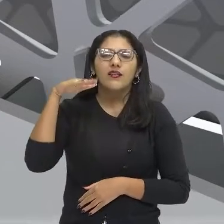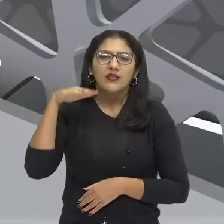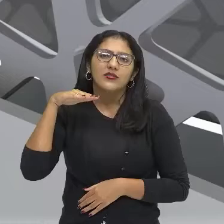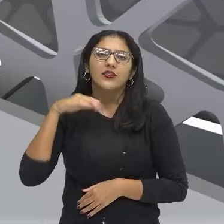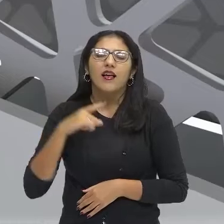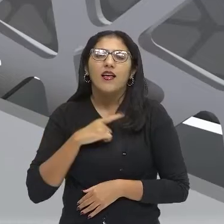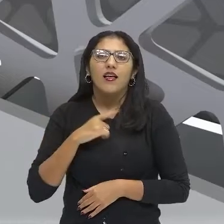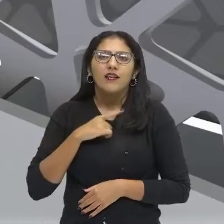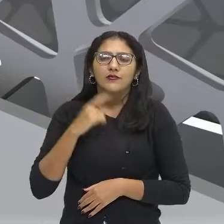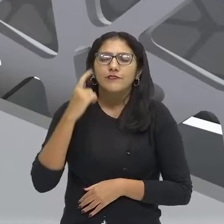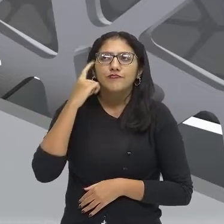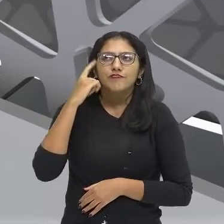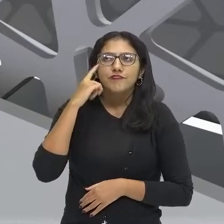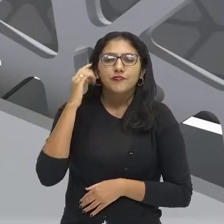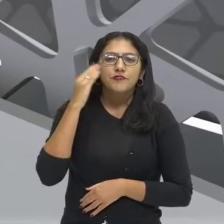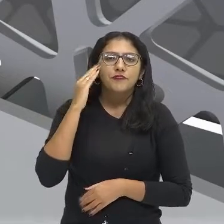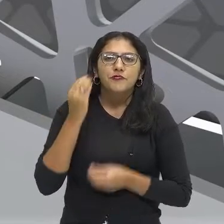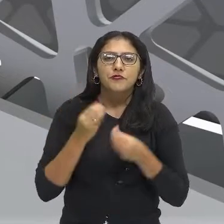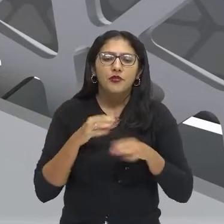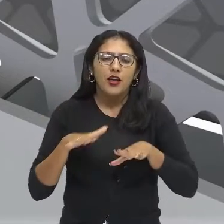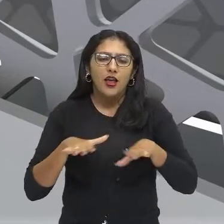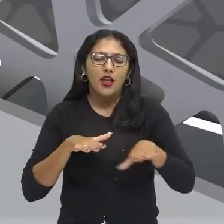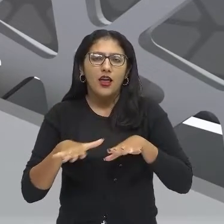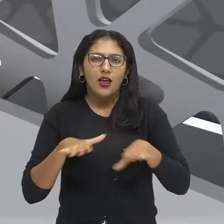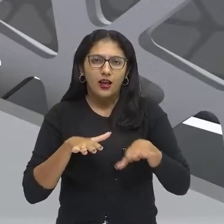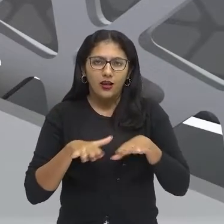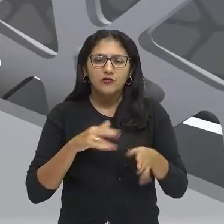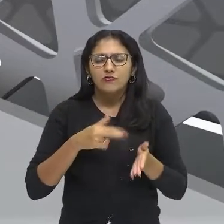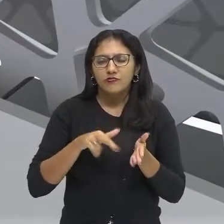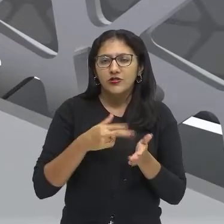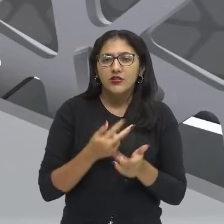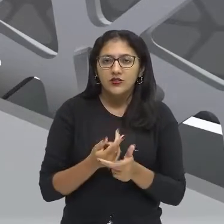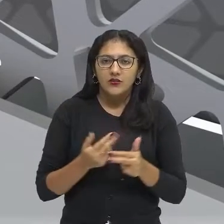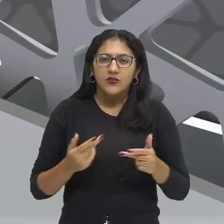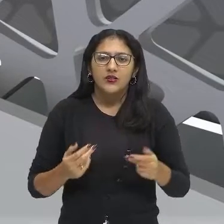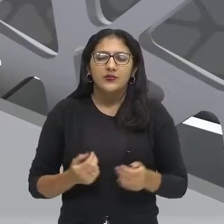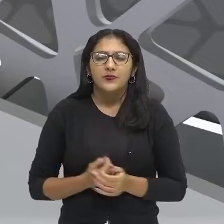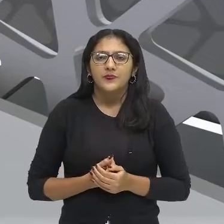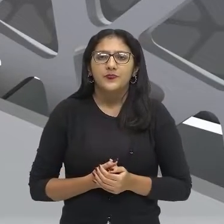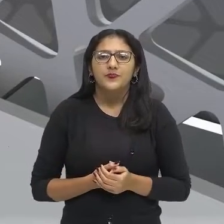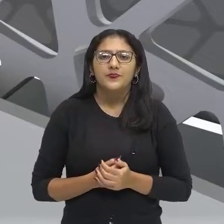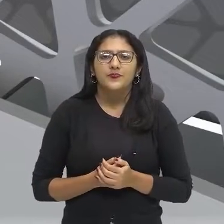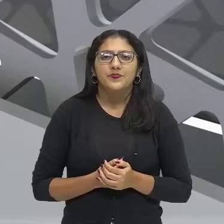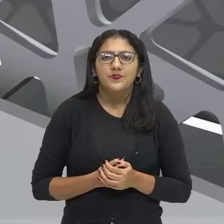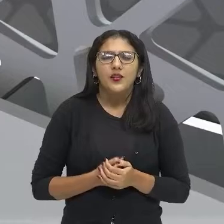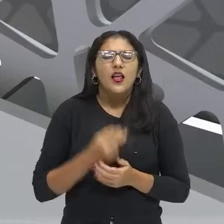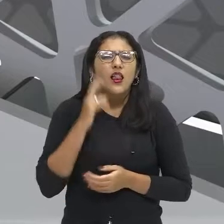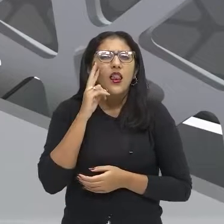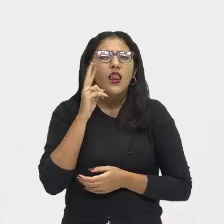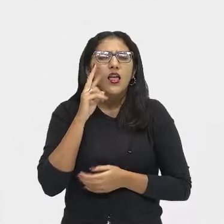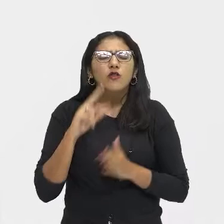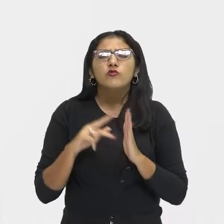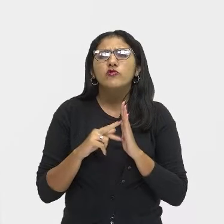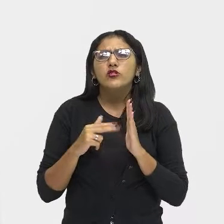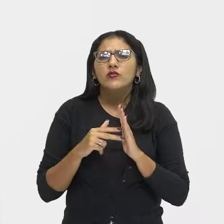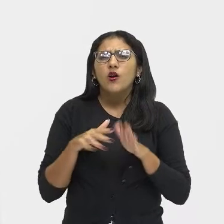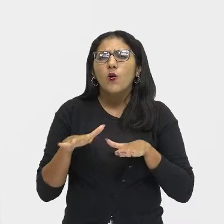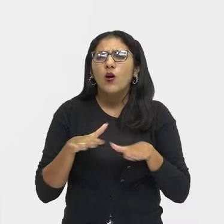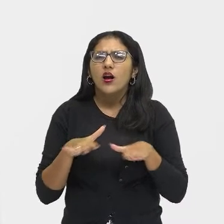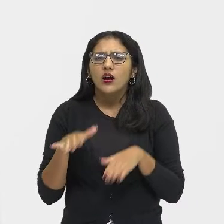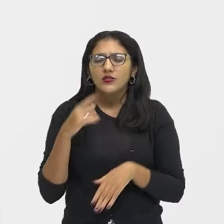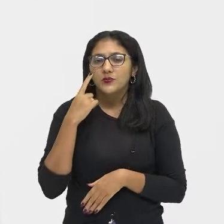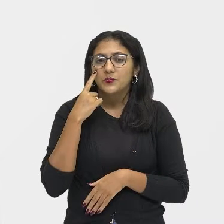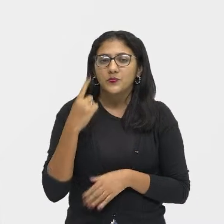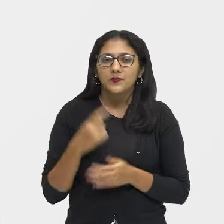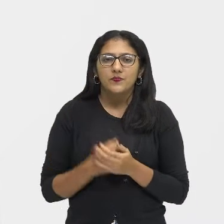noção de ritmo e também de atividades rítmicas. E por falar nisso, o que significa o ritmo? Vamos relembrar.